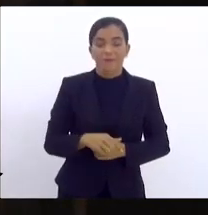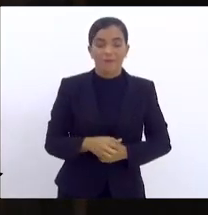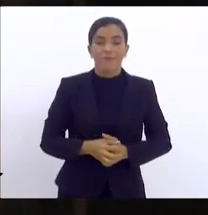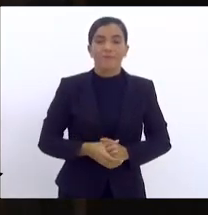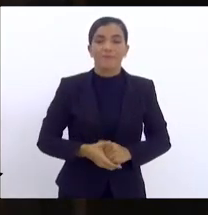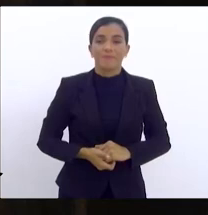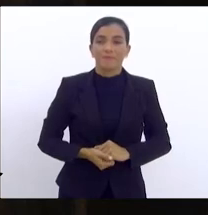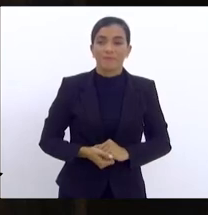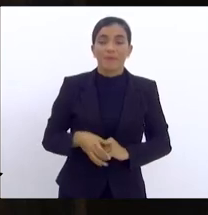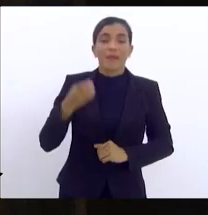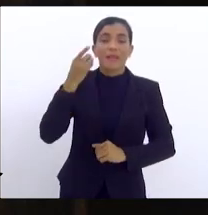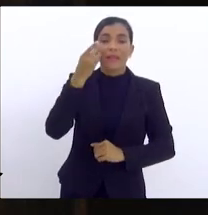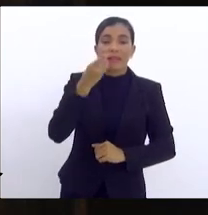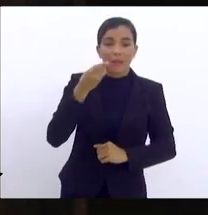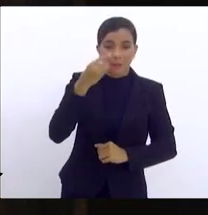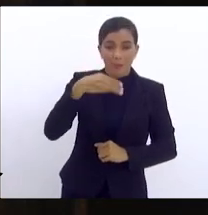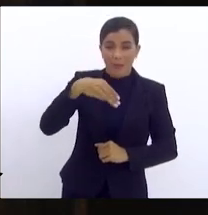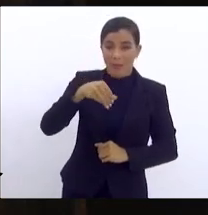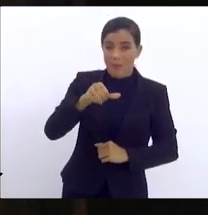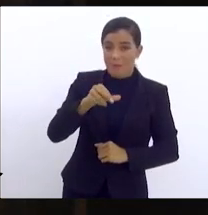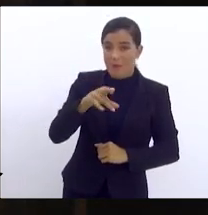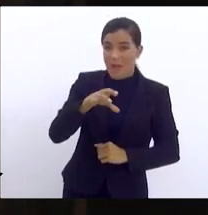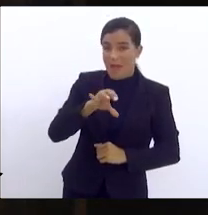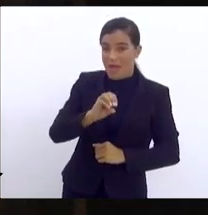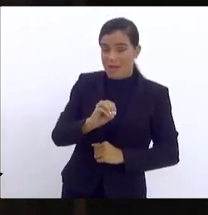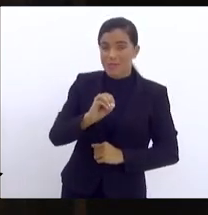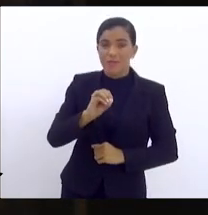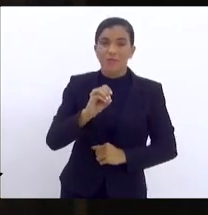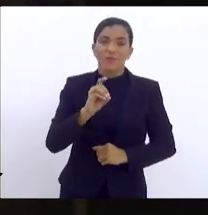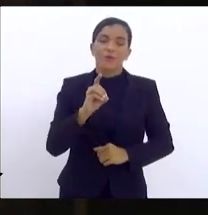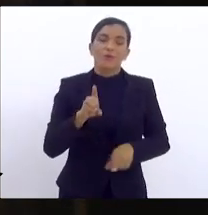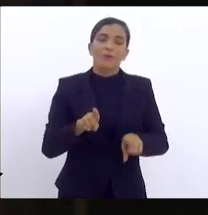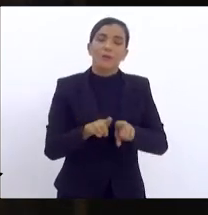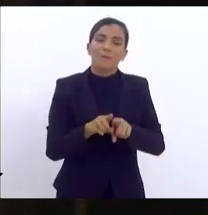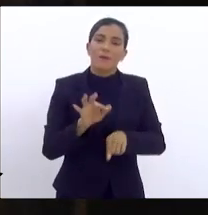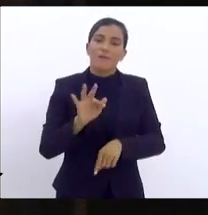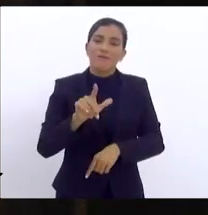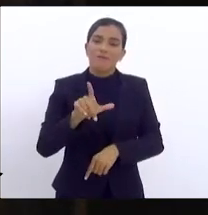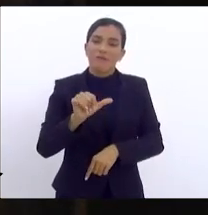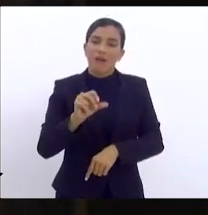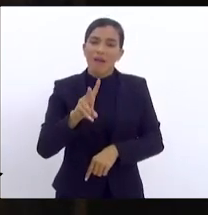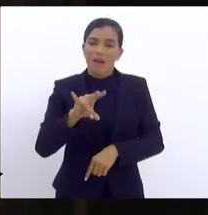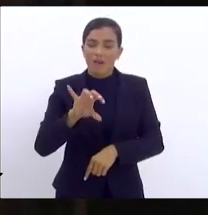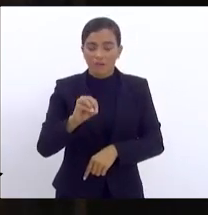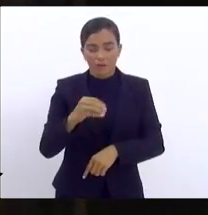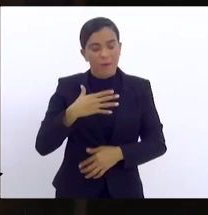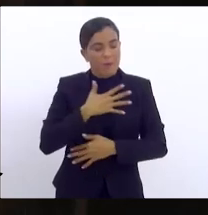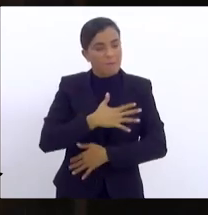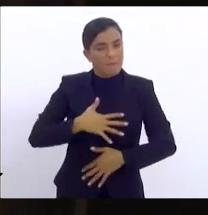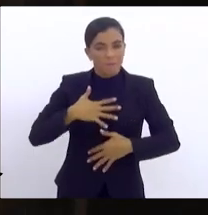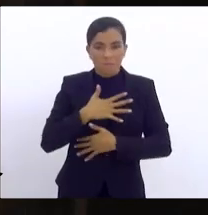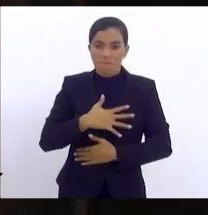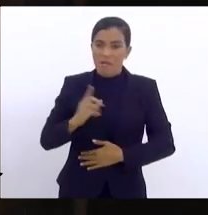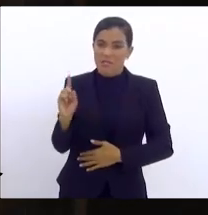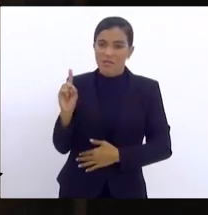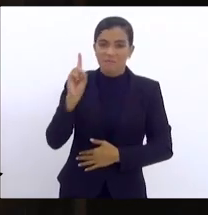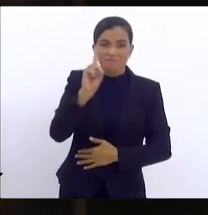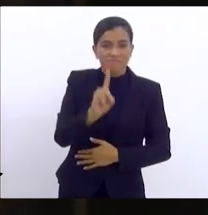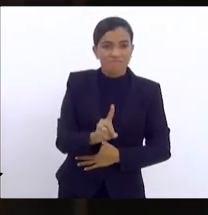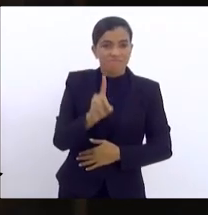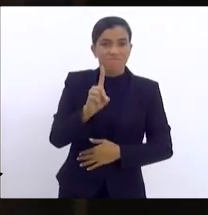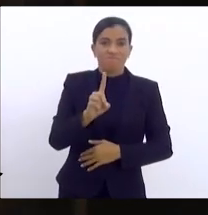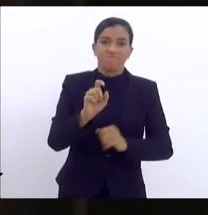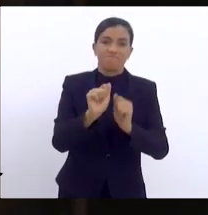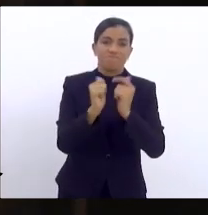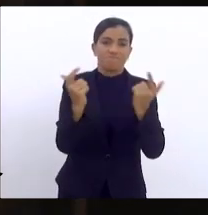Roberto Deputado Dino Deputado BNH é um prazer virar essa casa e a gente poder expor o que a gente